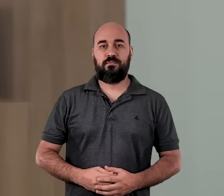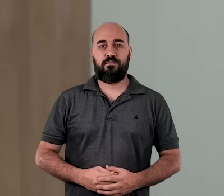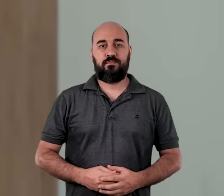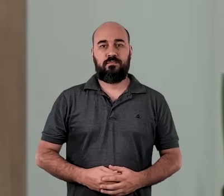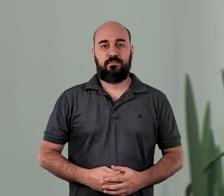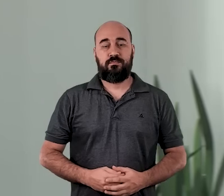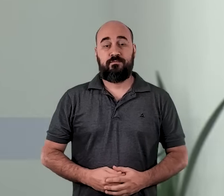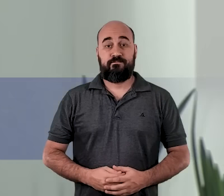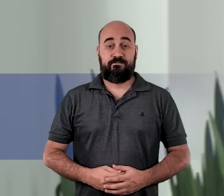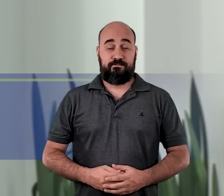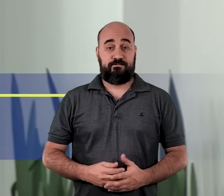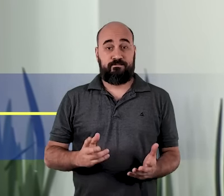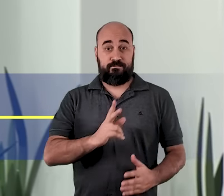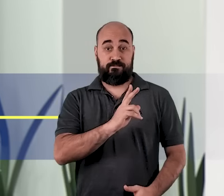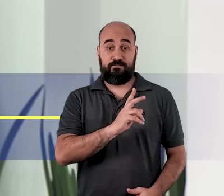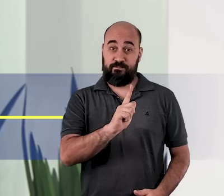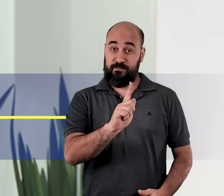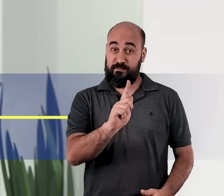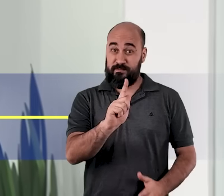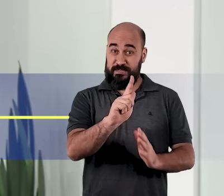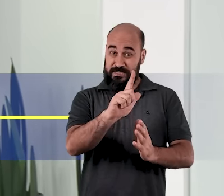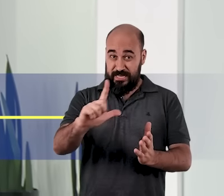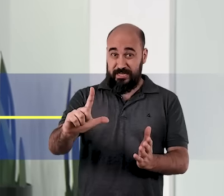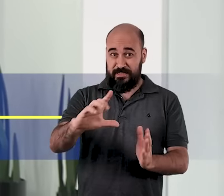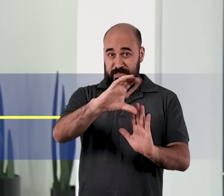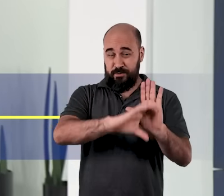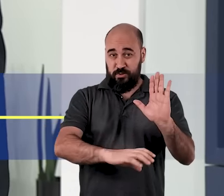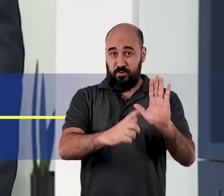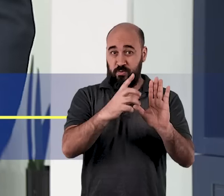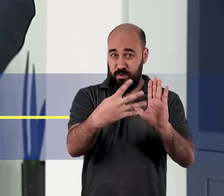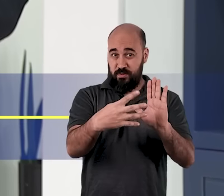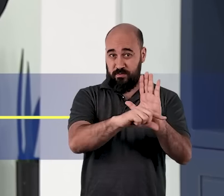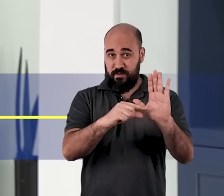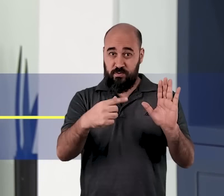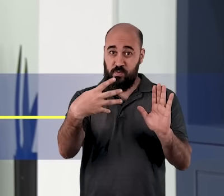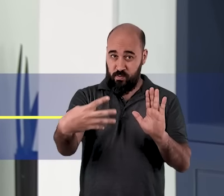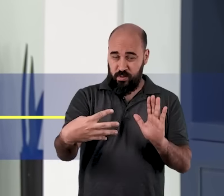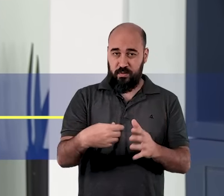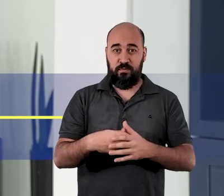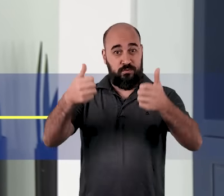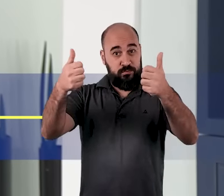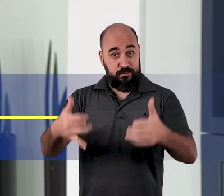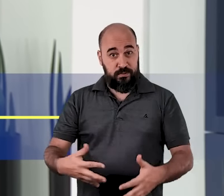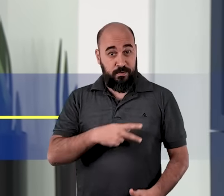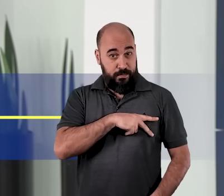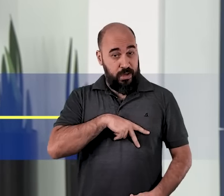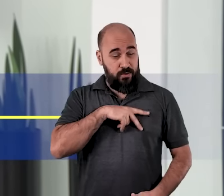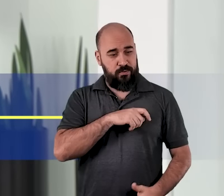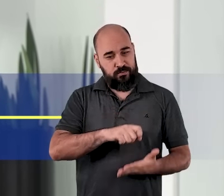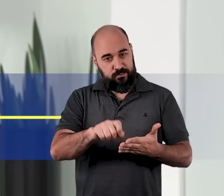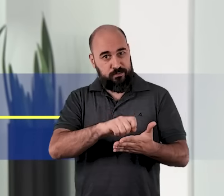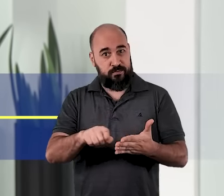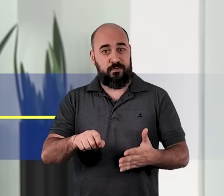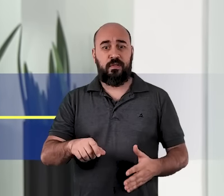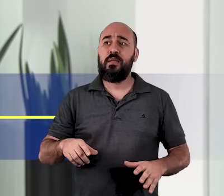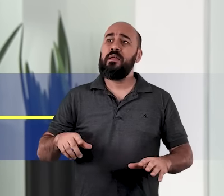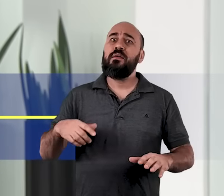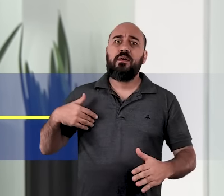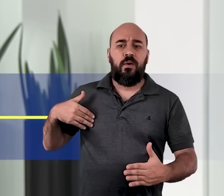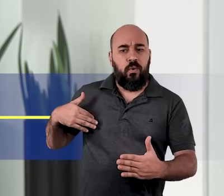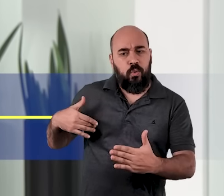Na carta aos Gálatas, capítulo 4, verso 4, Paulo diz assim: vindo à plenitude do tempo, Deus enviou